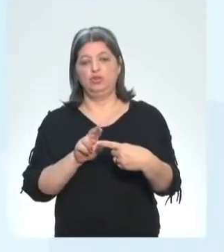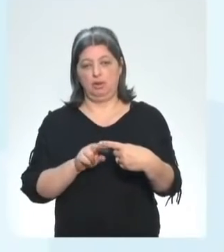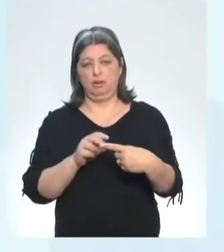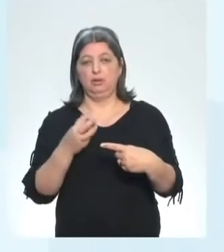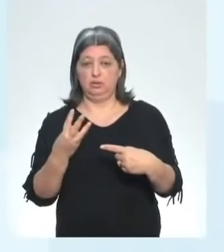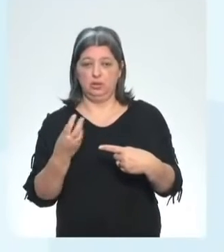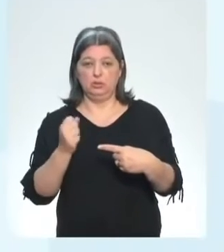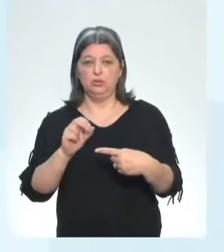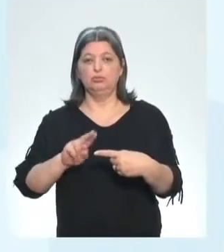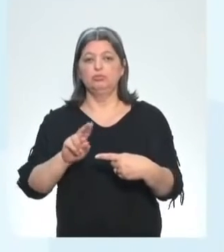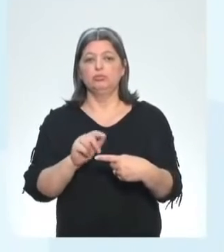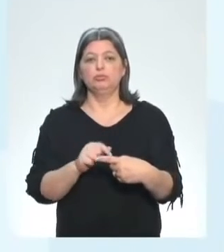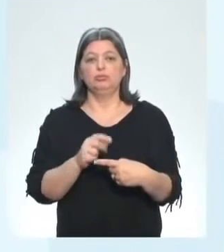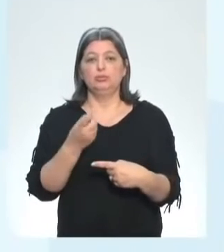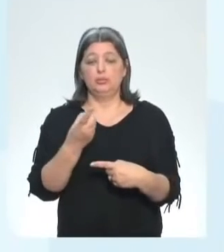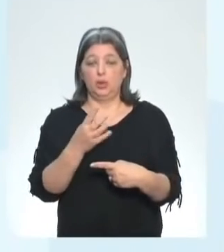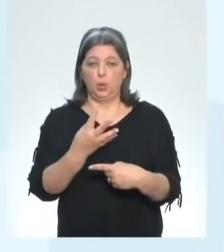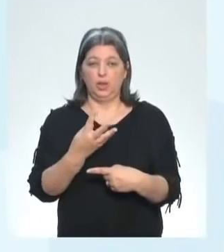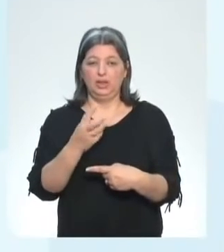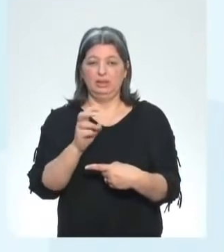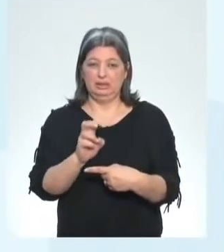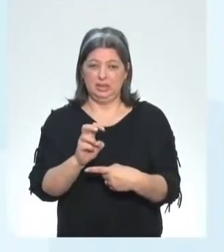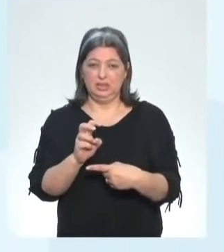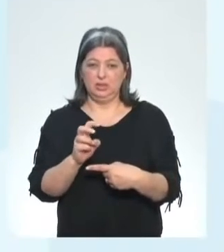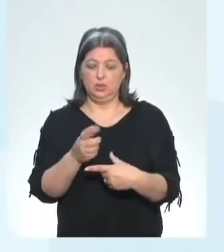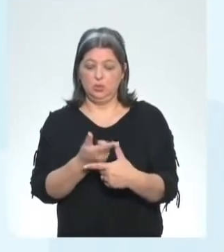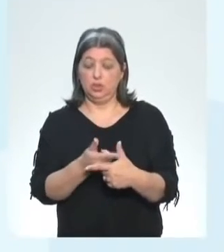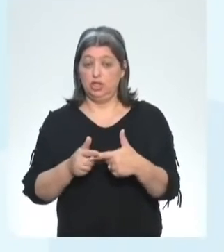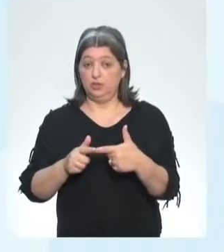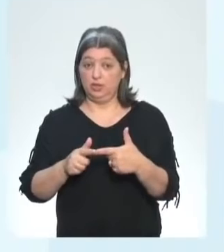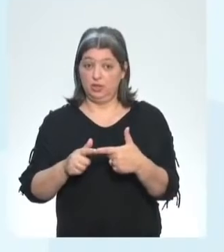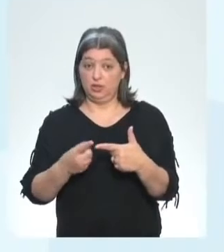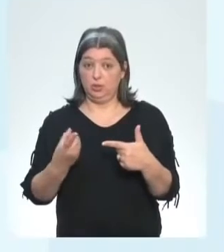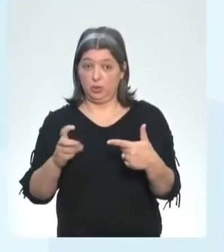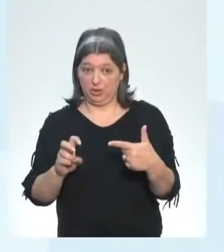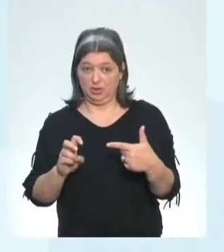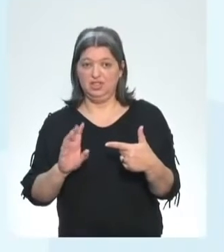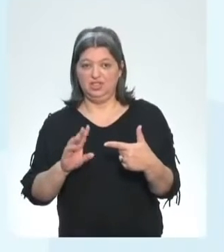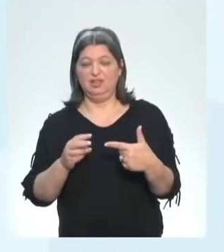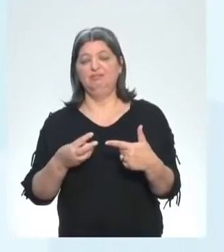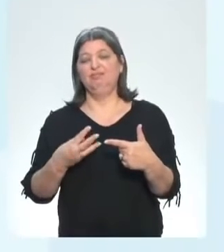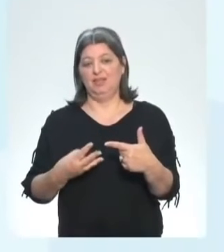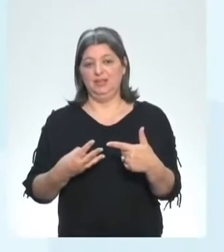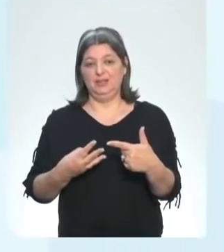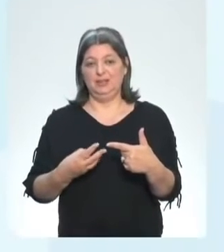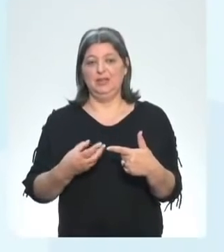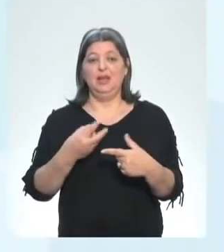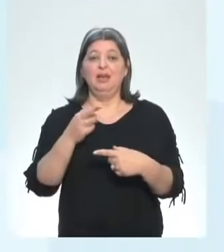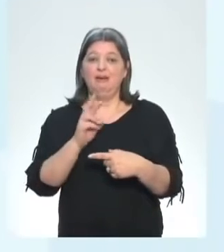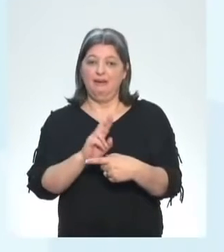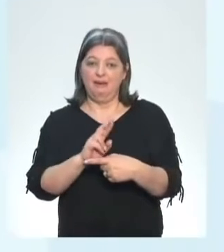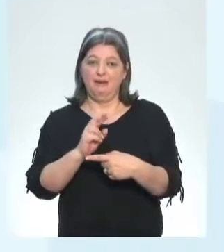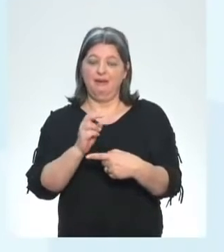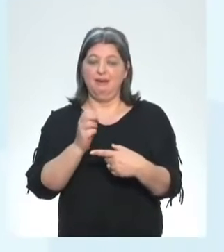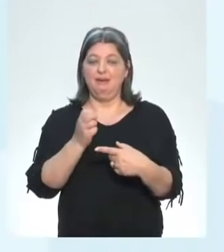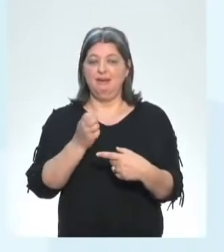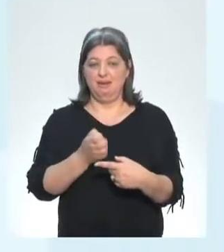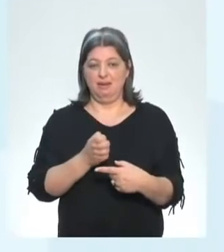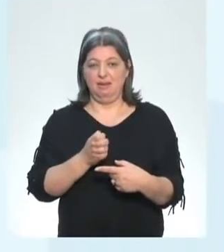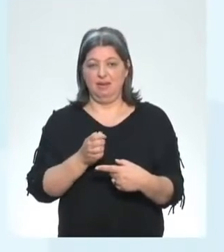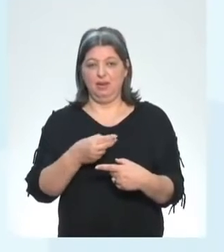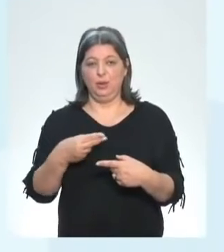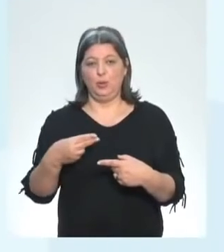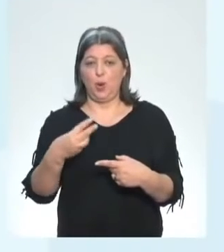Ó, 45 dividido por 15 já dá 3, né? RE é igual a 3, e o 12 que está